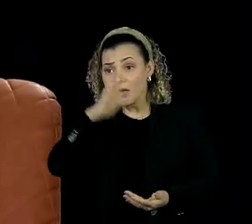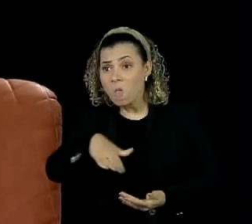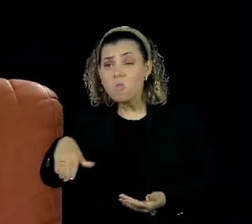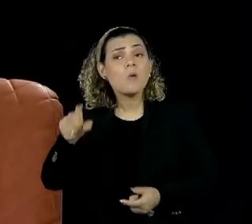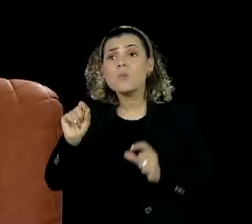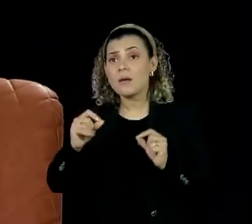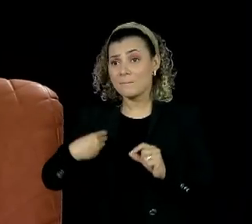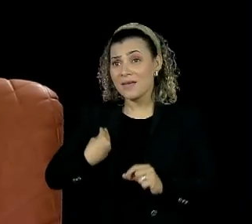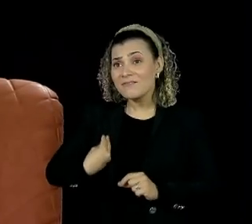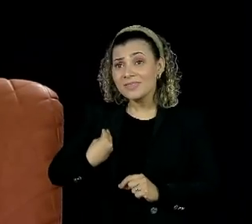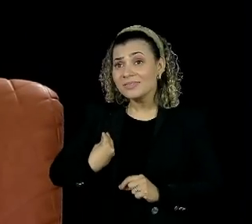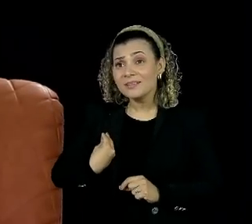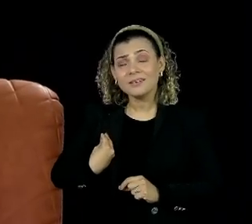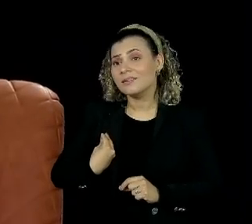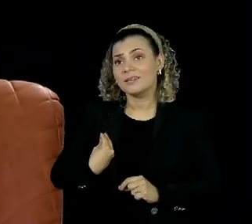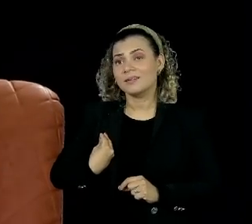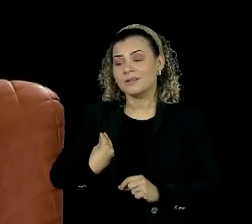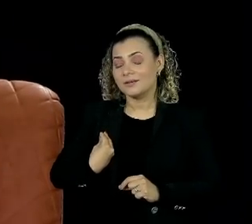minha vida